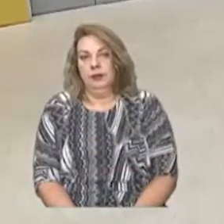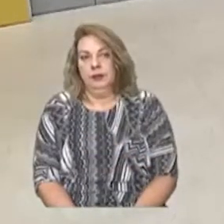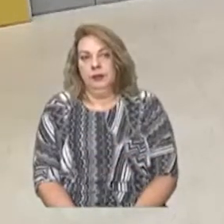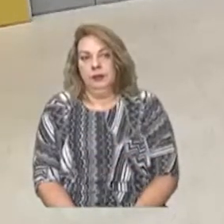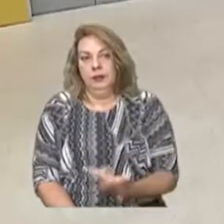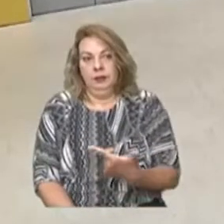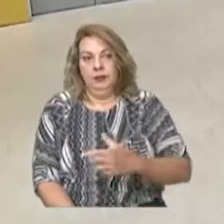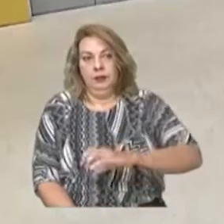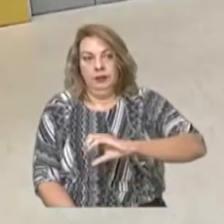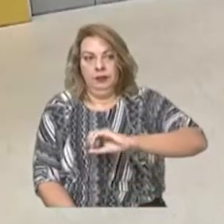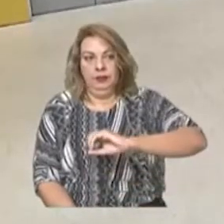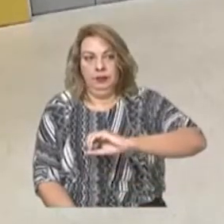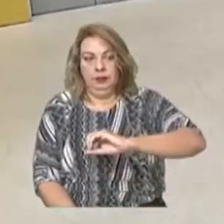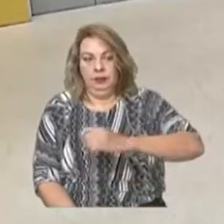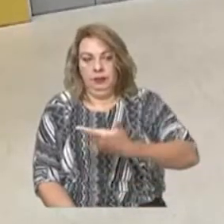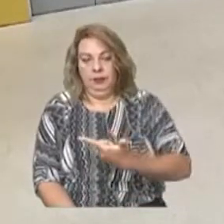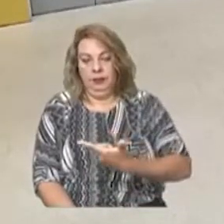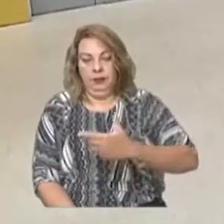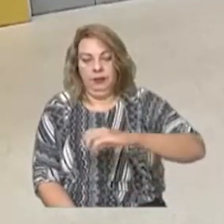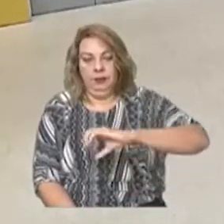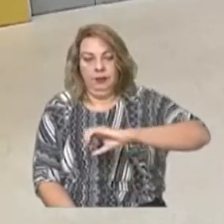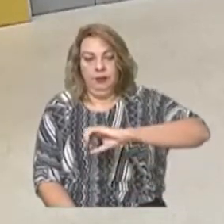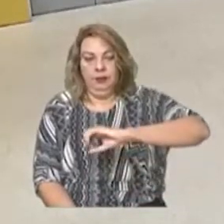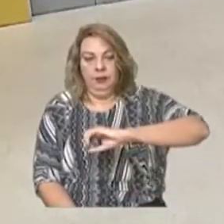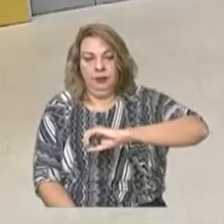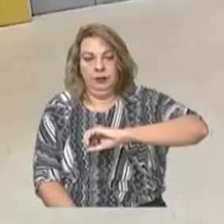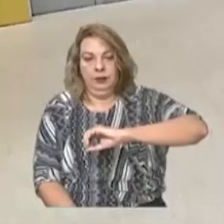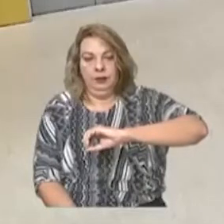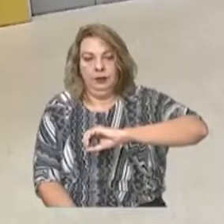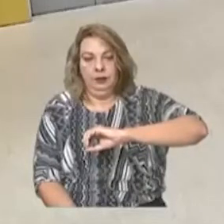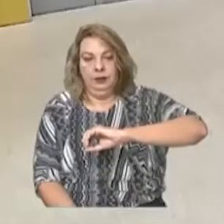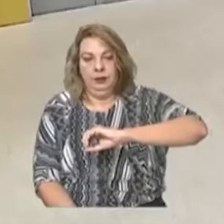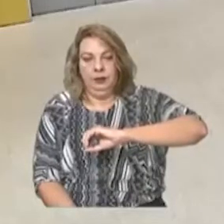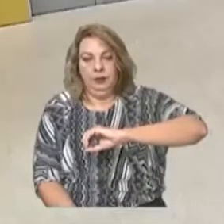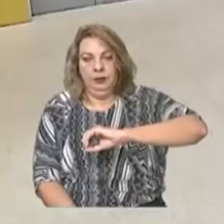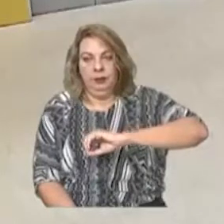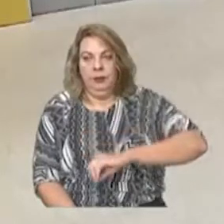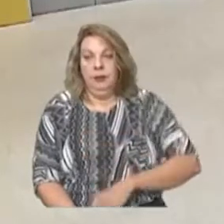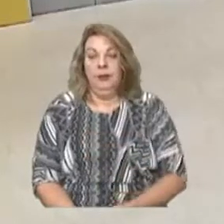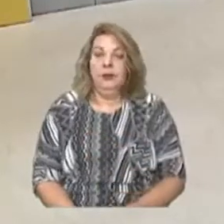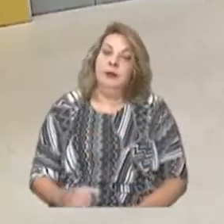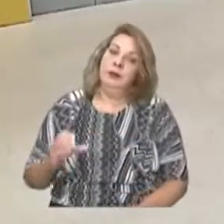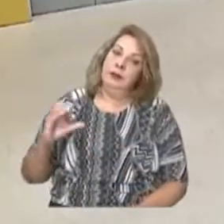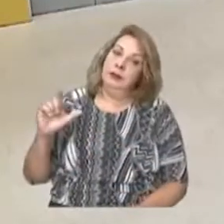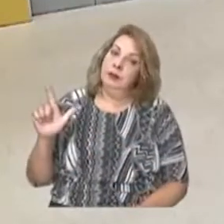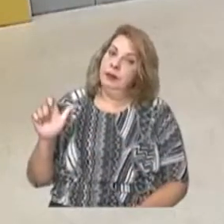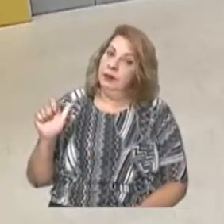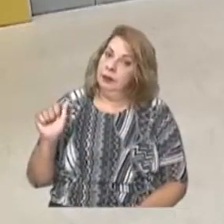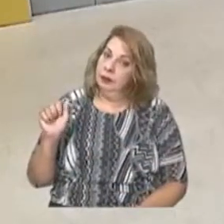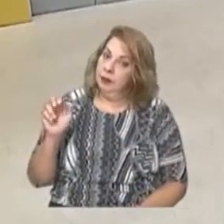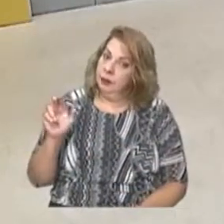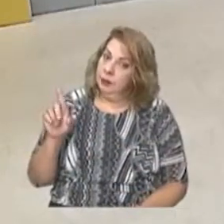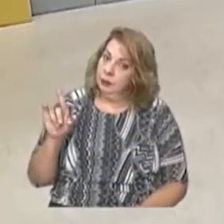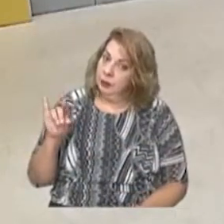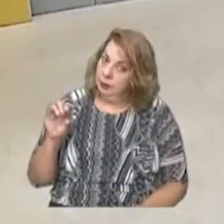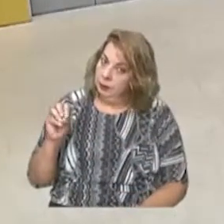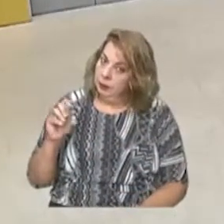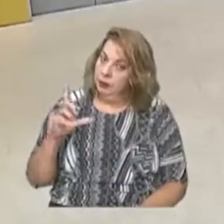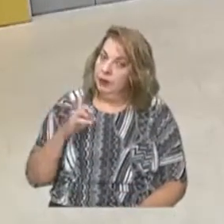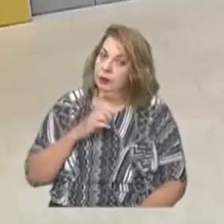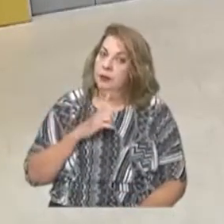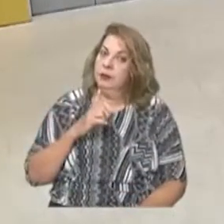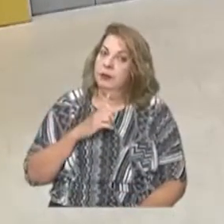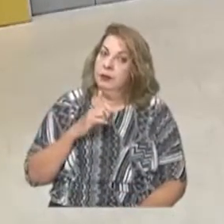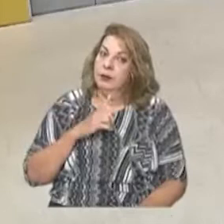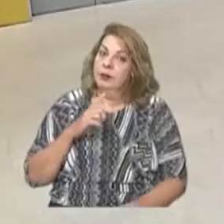vamos lá que o número 20 saiu, número 20, o Cláudio Andrade, estamos aqui com os meus clientes fiéis do Caju Cap,